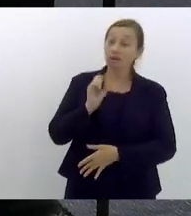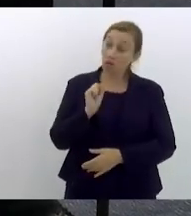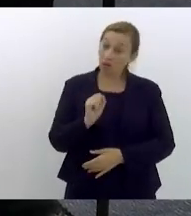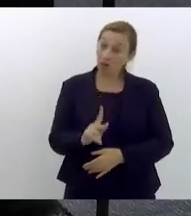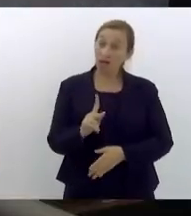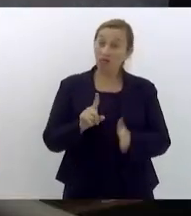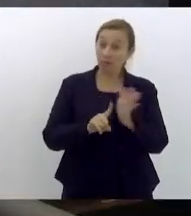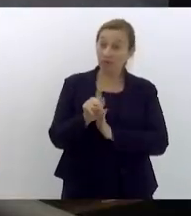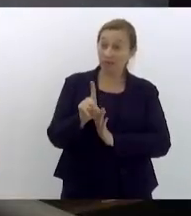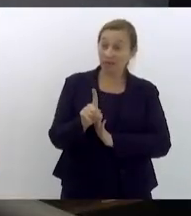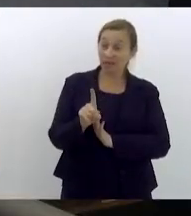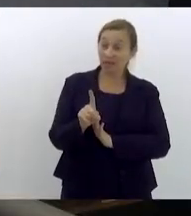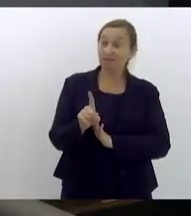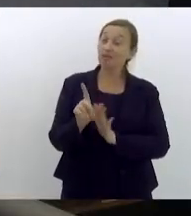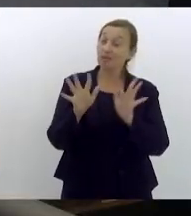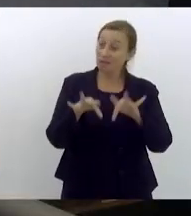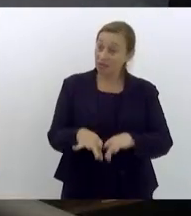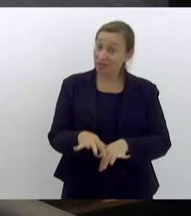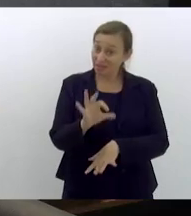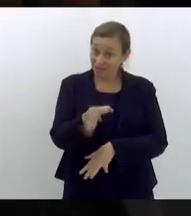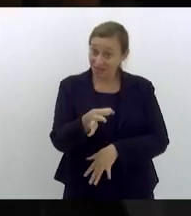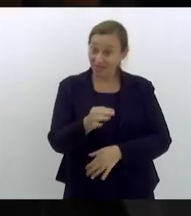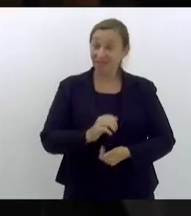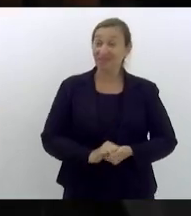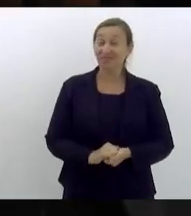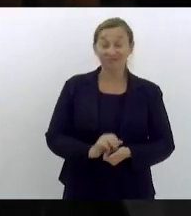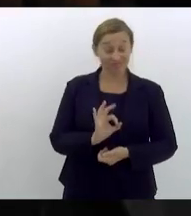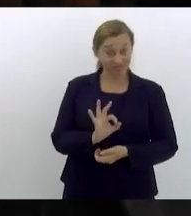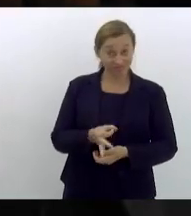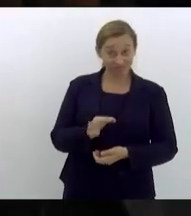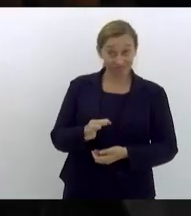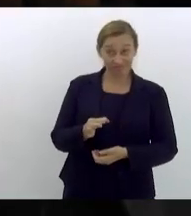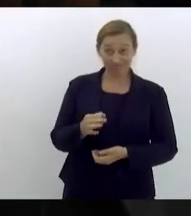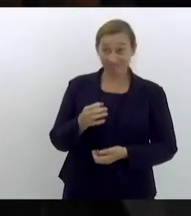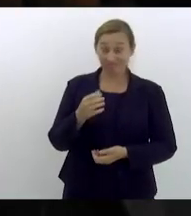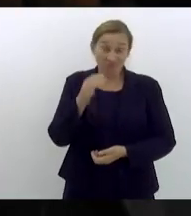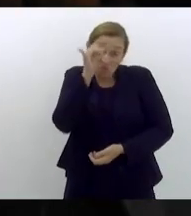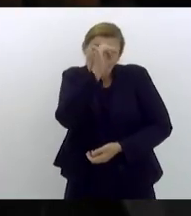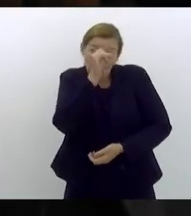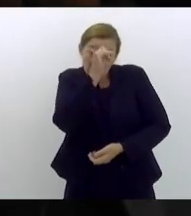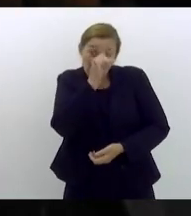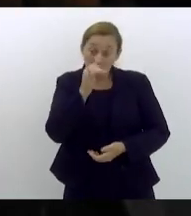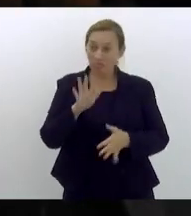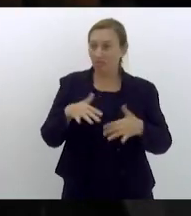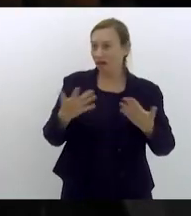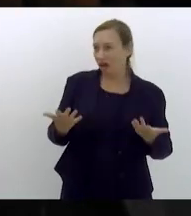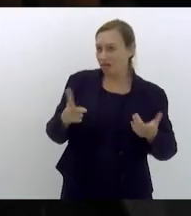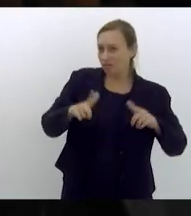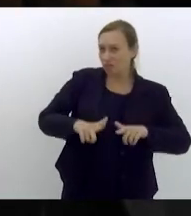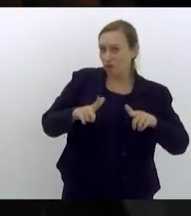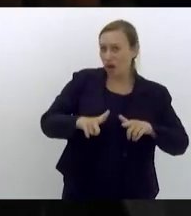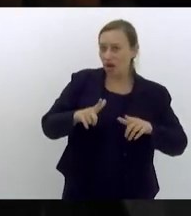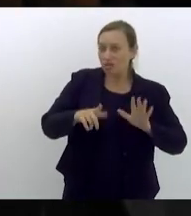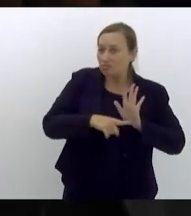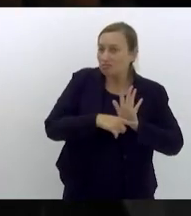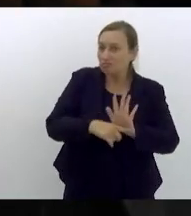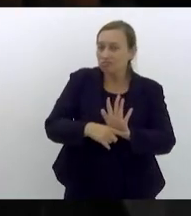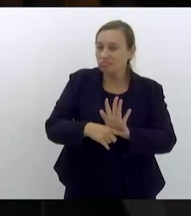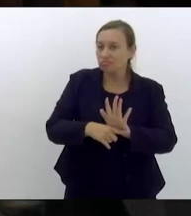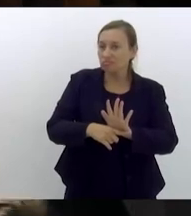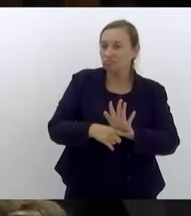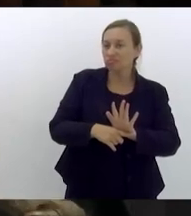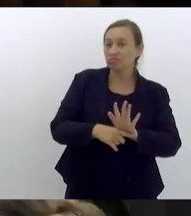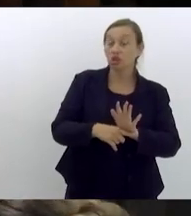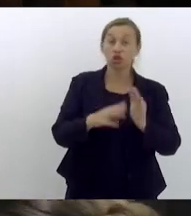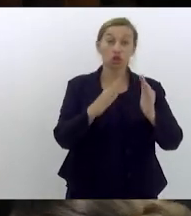detalhes para concluir de fato óbvio que aqui não tem nenhum tolo claro que uma rede Ampla da Assistência Social é muito bem-vinda com